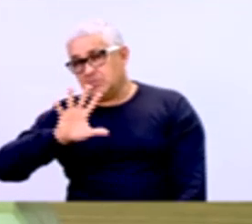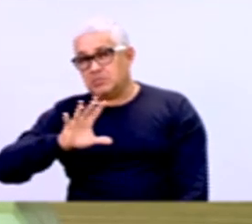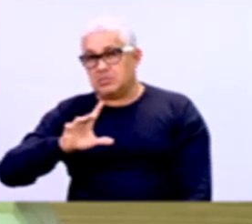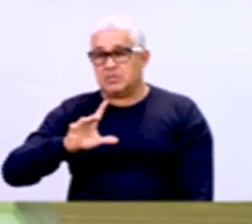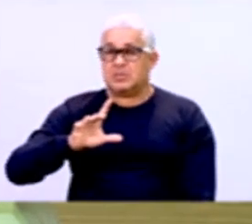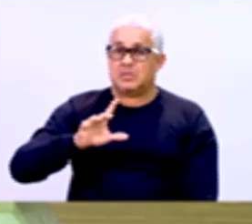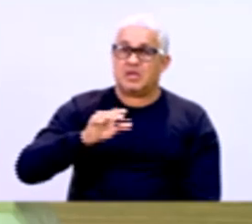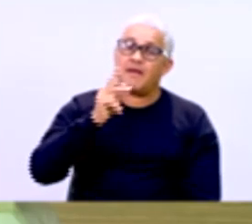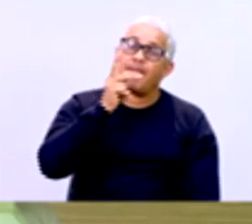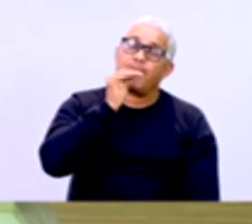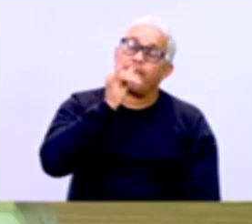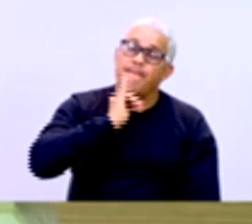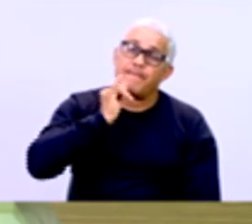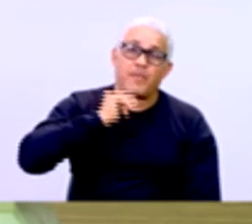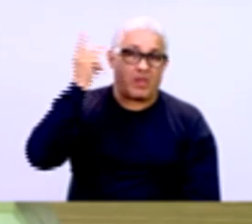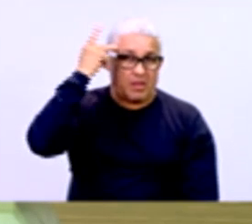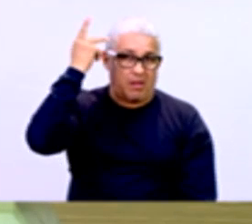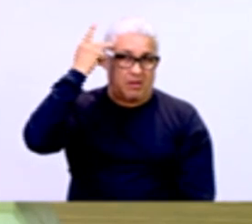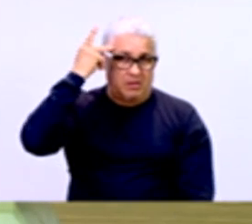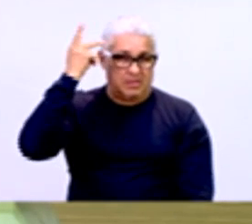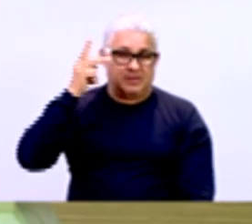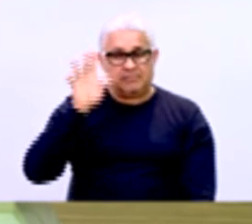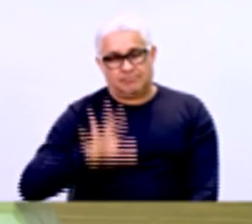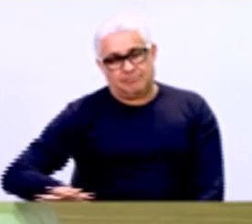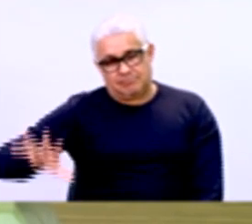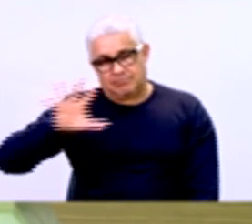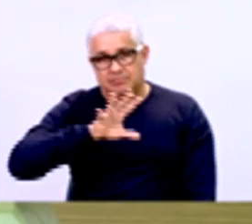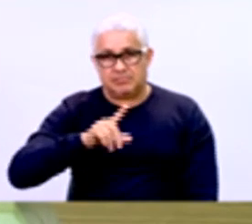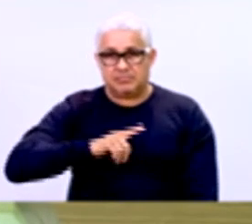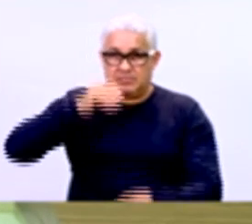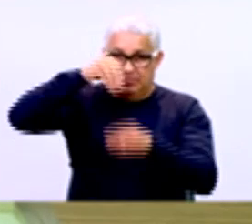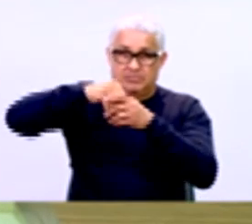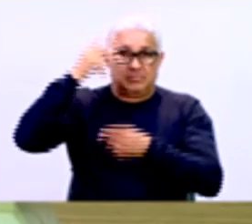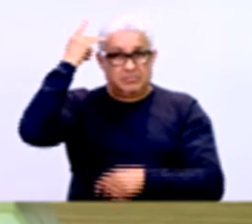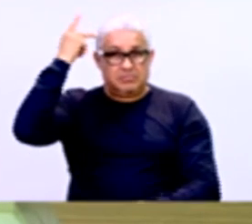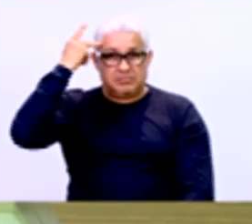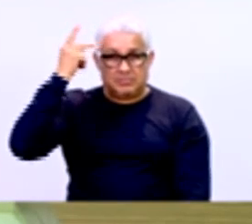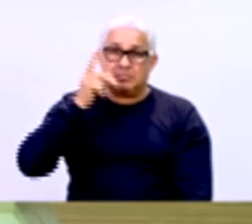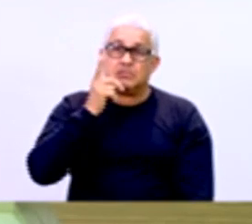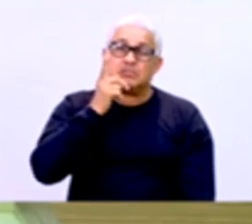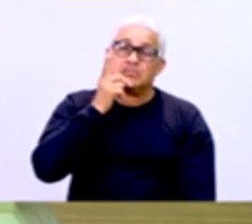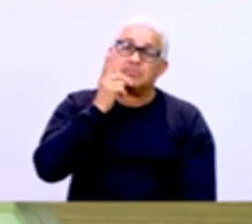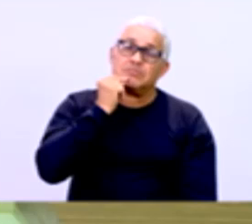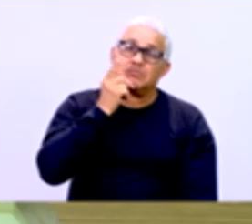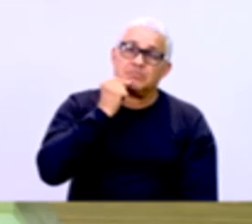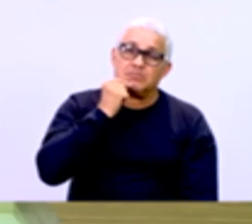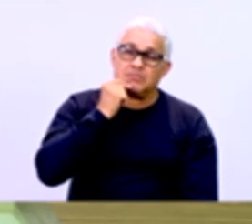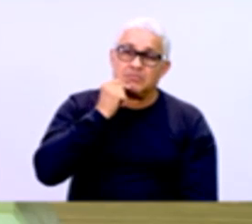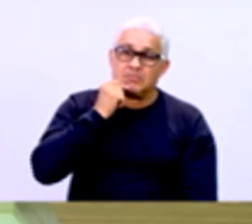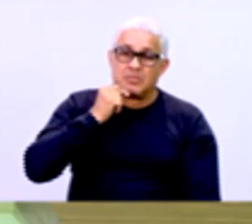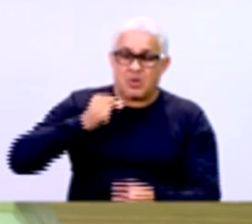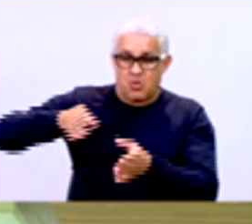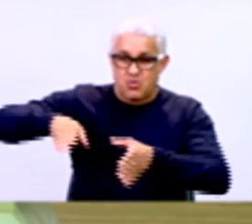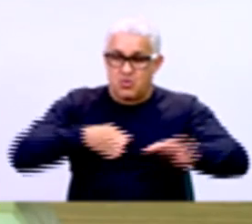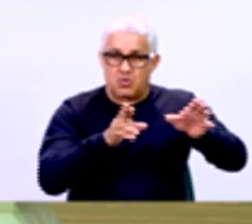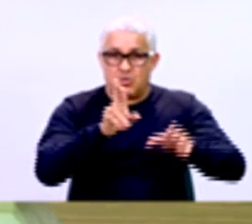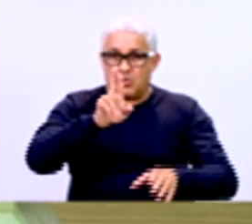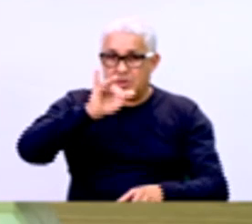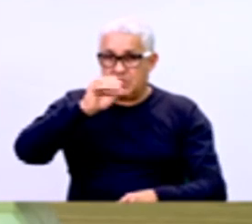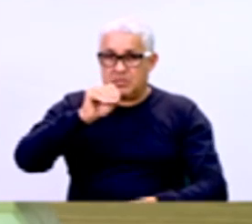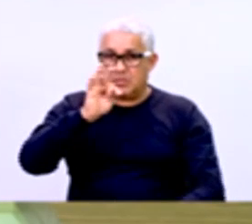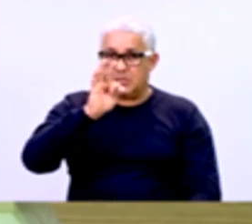água, mas qualidade de água. Exato. Dentro de São Paulo é cortado por um rio bem grande, o